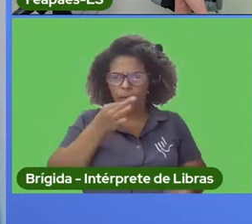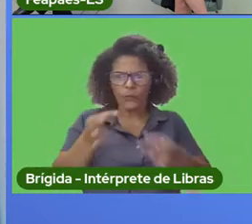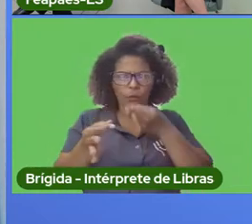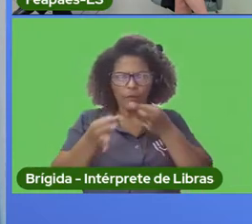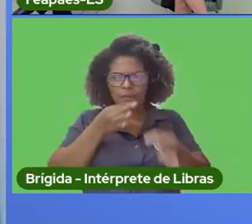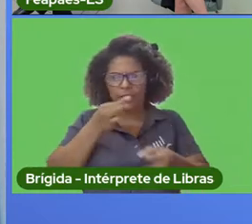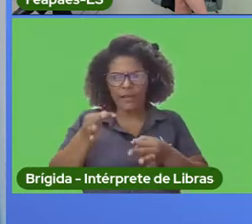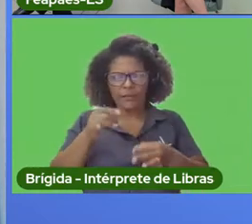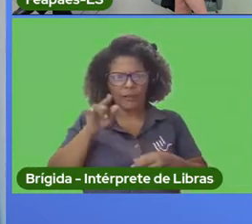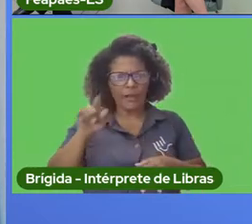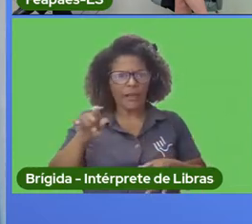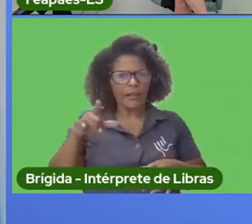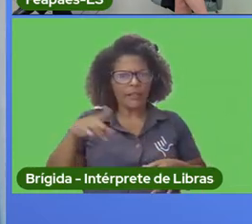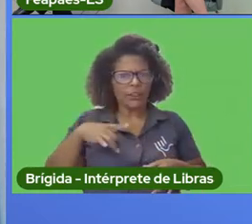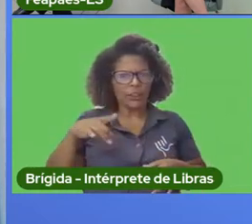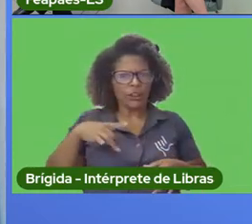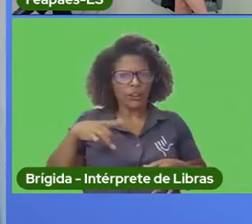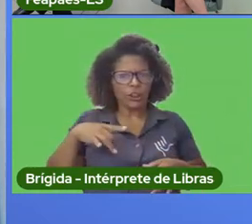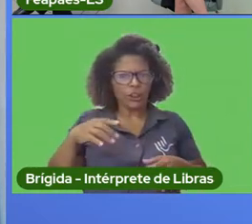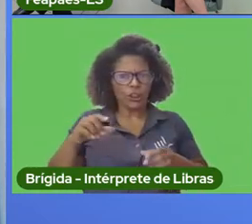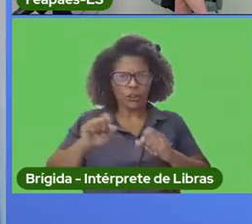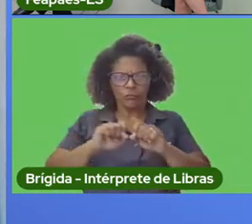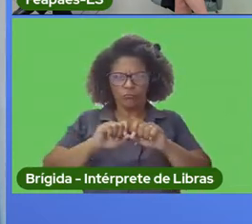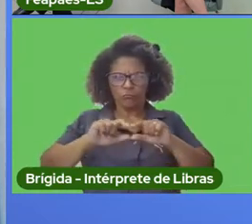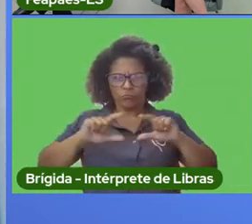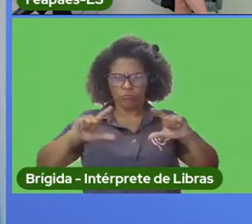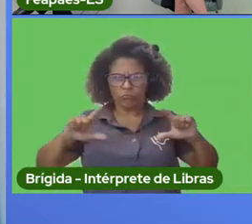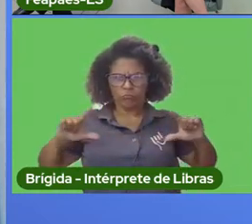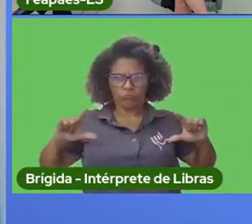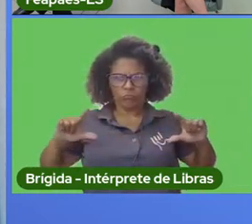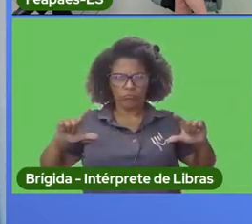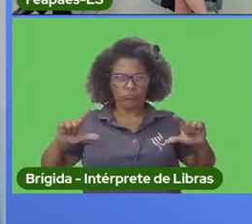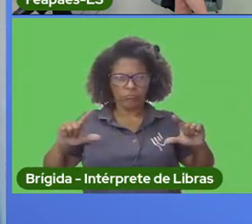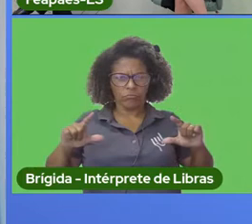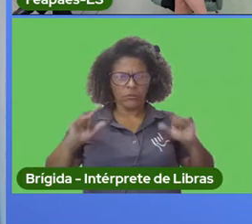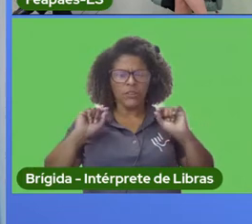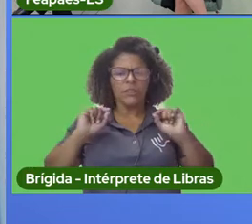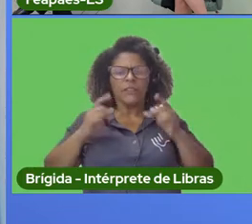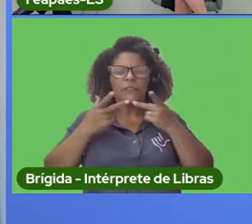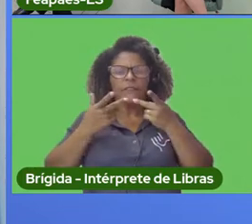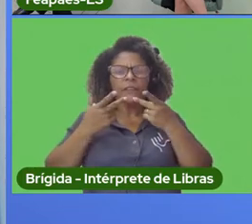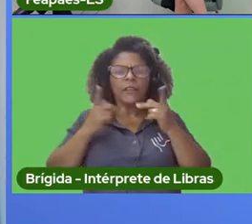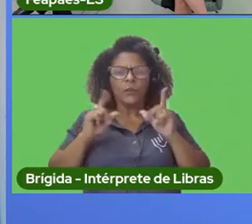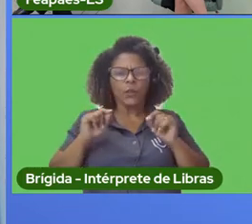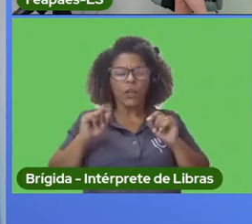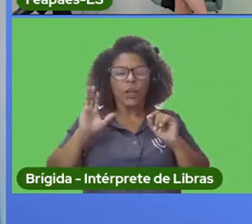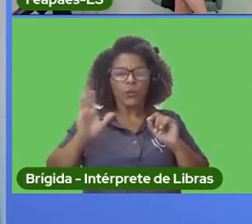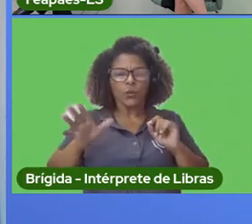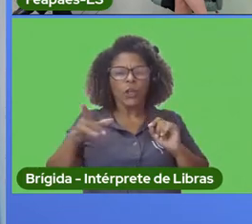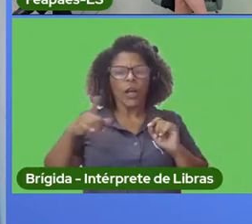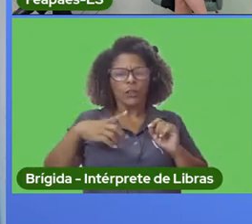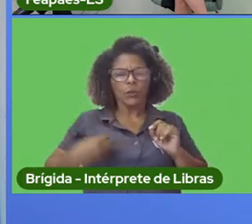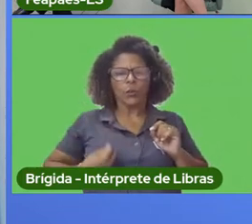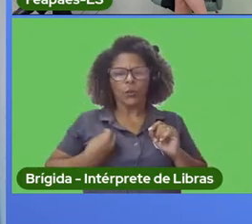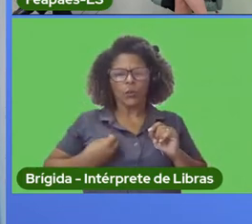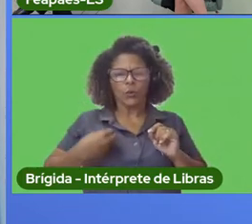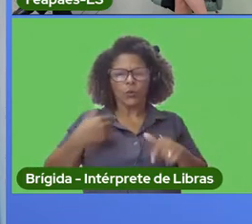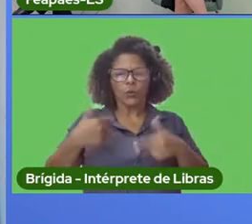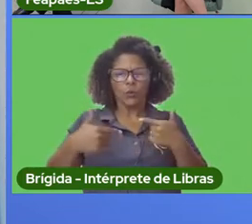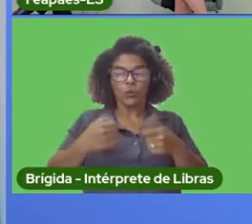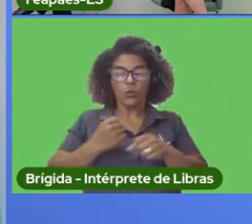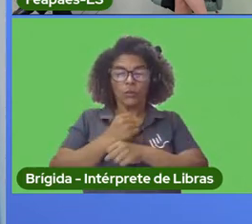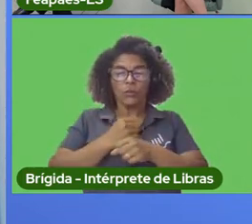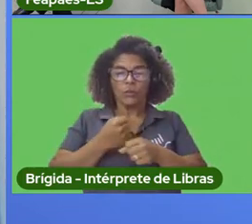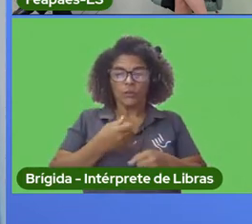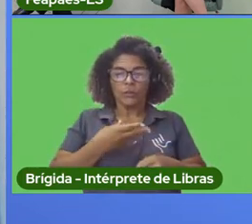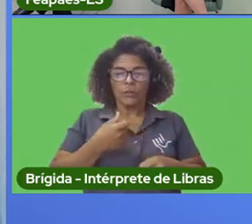ela tinha sido projetado aqui um comentário dela também, dizendo que, olha, eu já estou no mercado de trabalho há 14